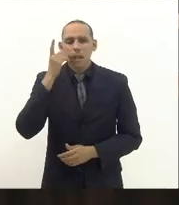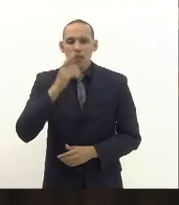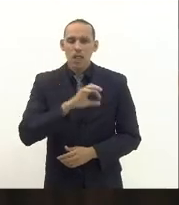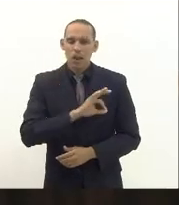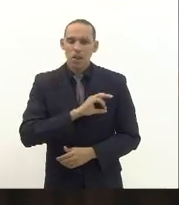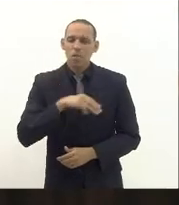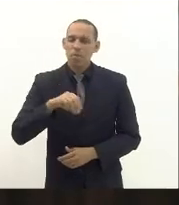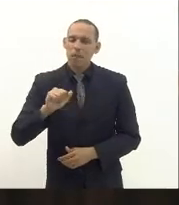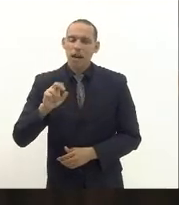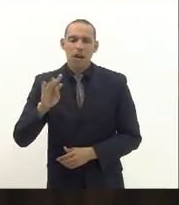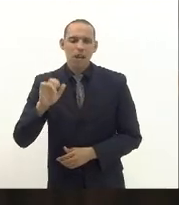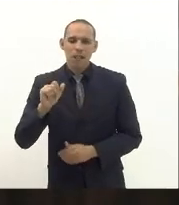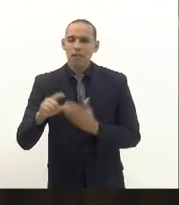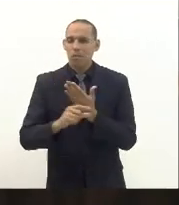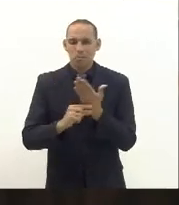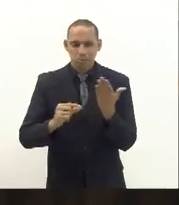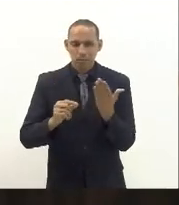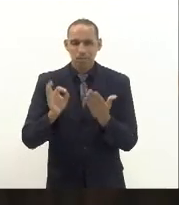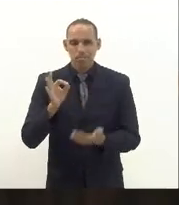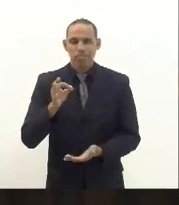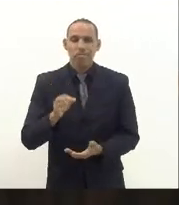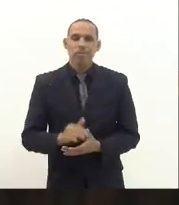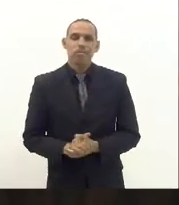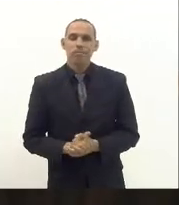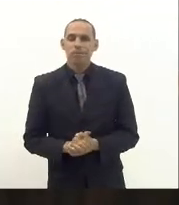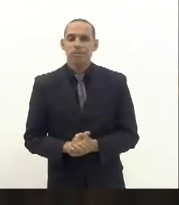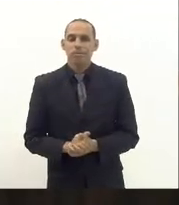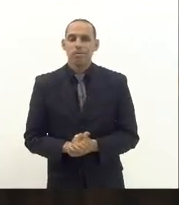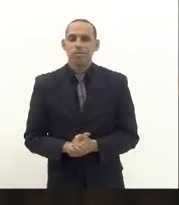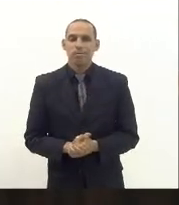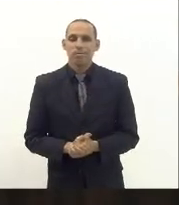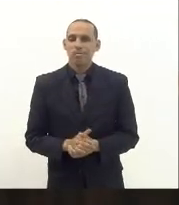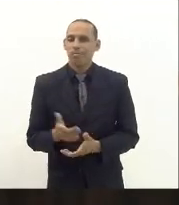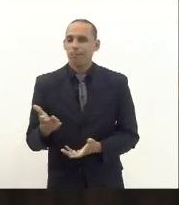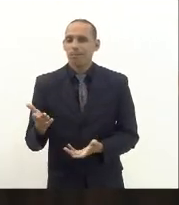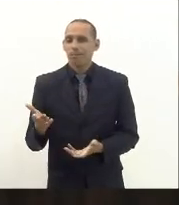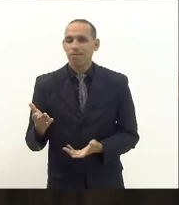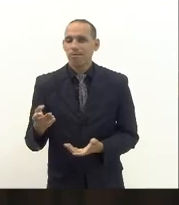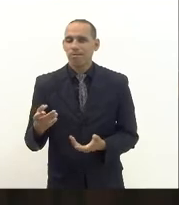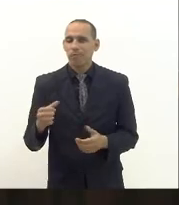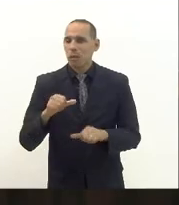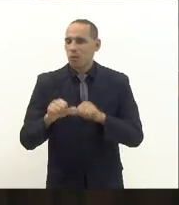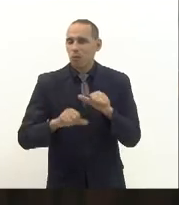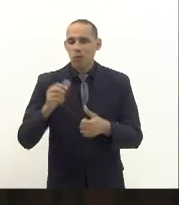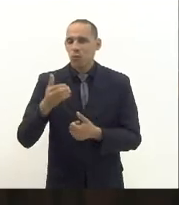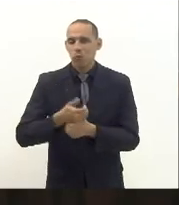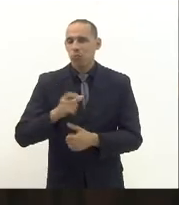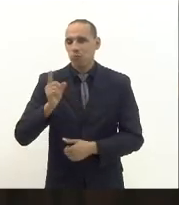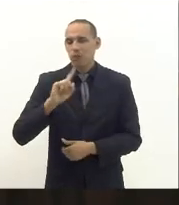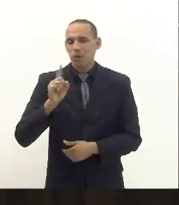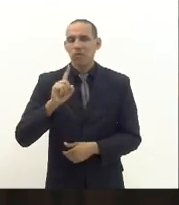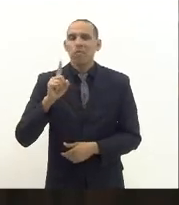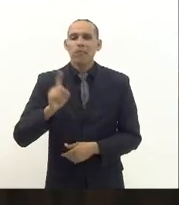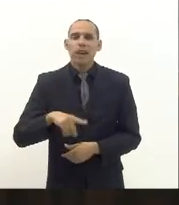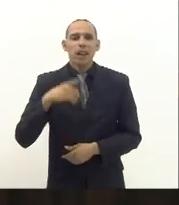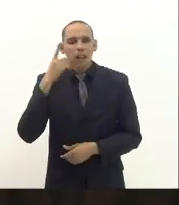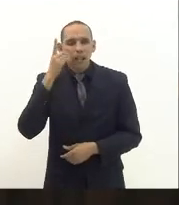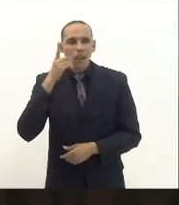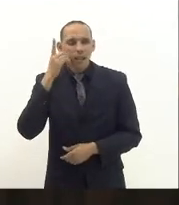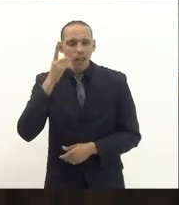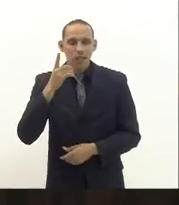é autora é só que não não não mudou para ser destrutiva deputada